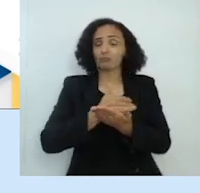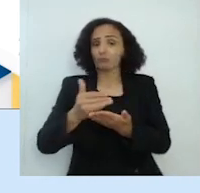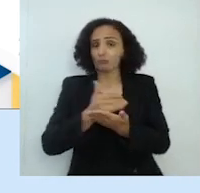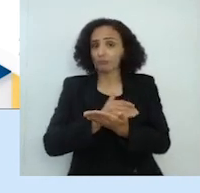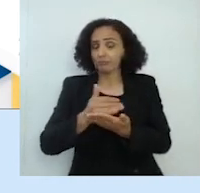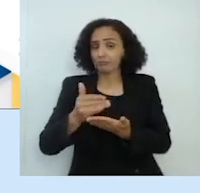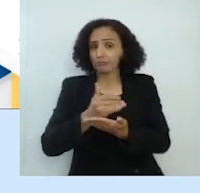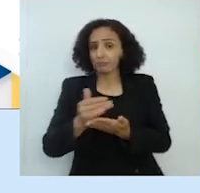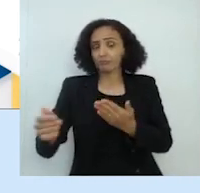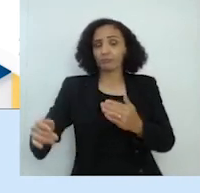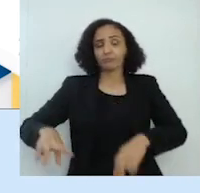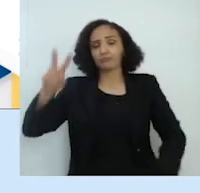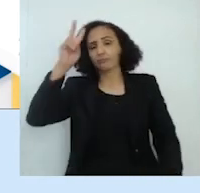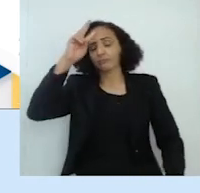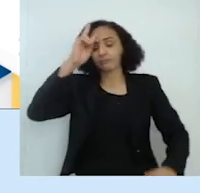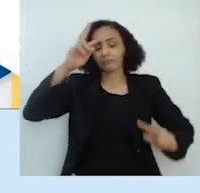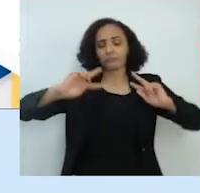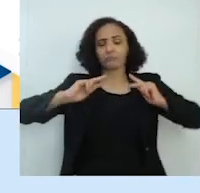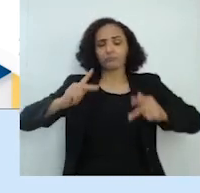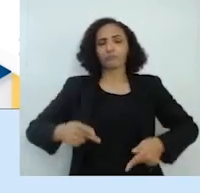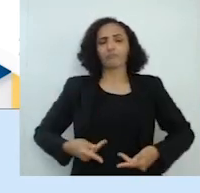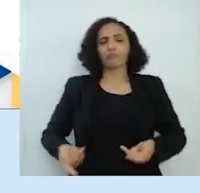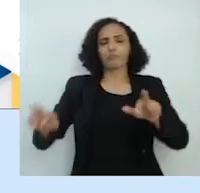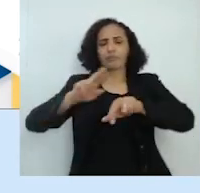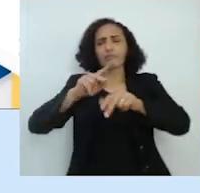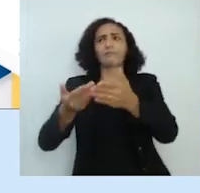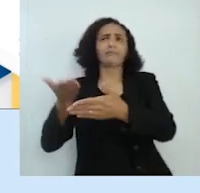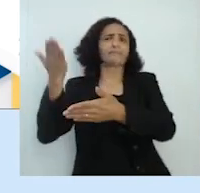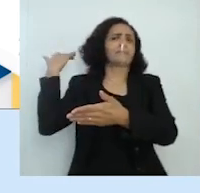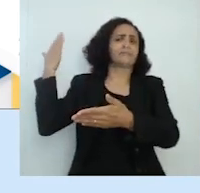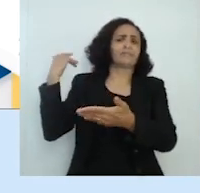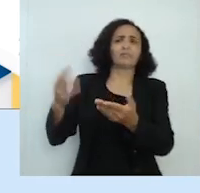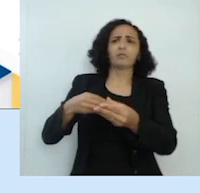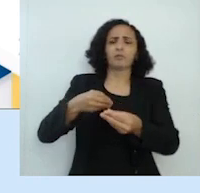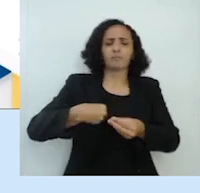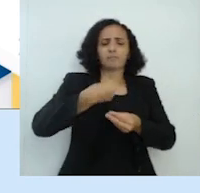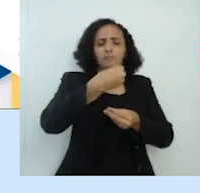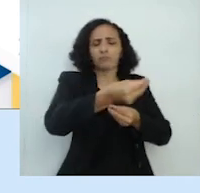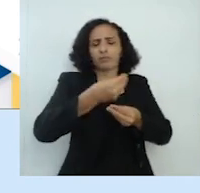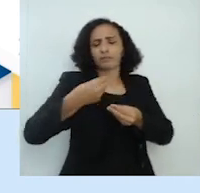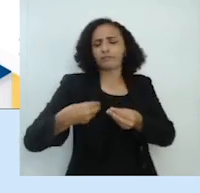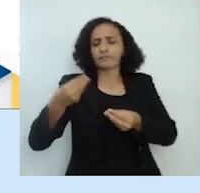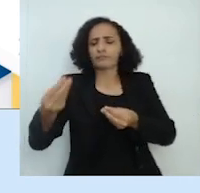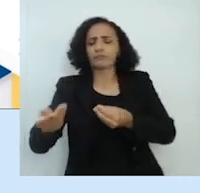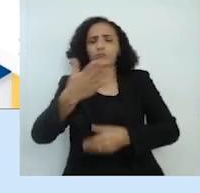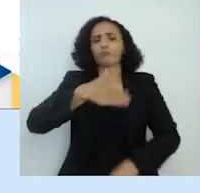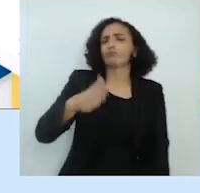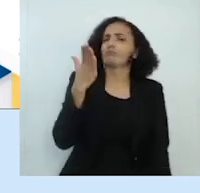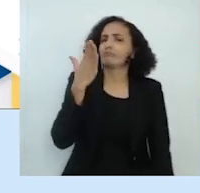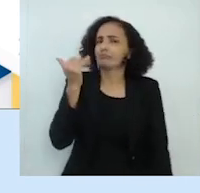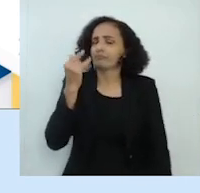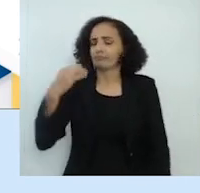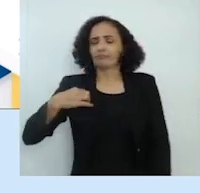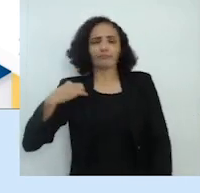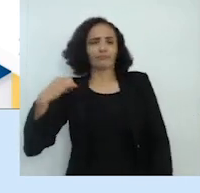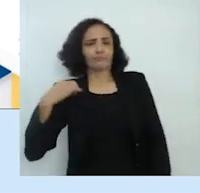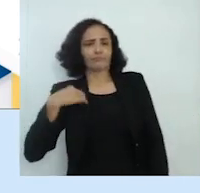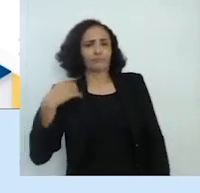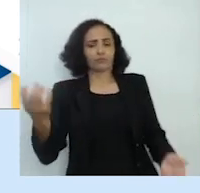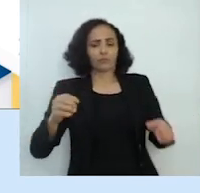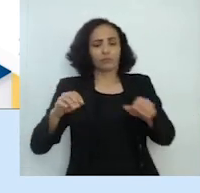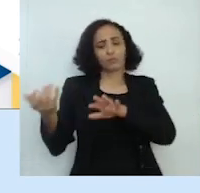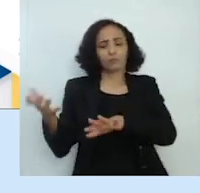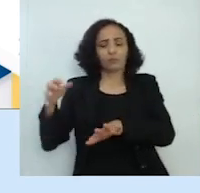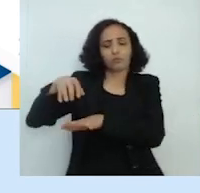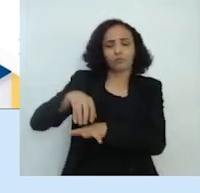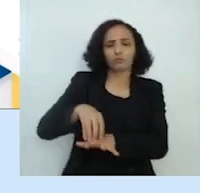da história da humanidade existia vários modos de produzir bens, sejam eles alimentos, roupas ou veículos.